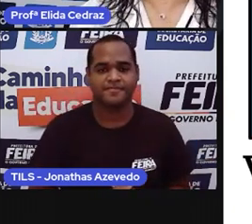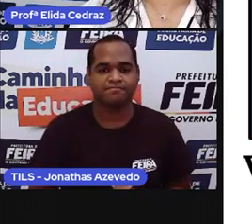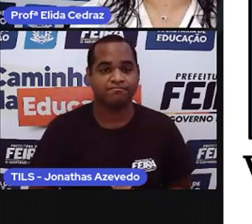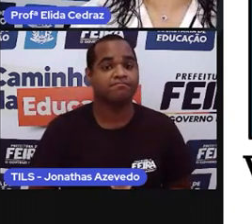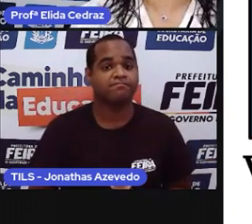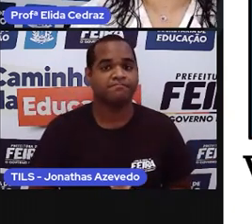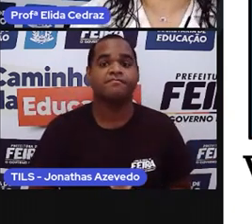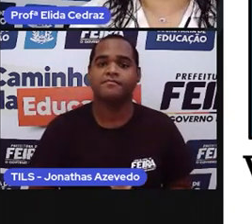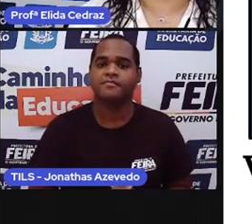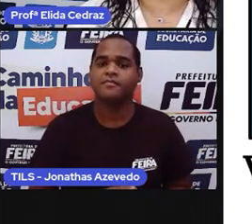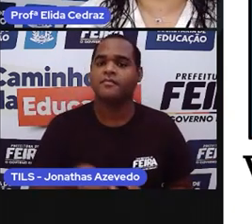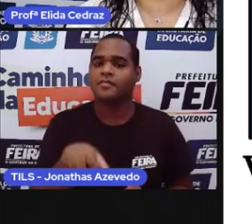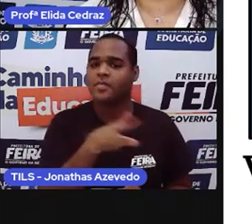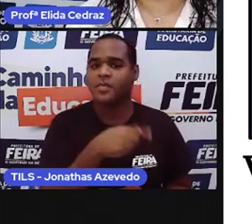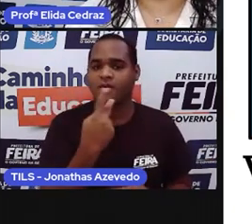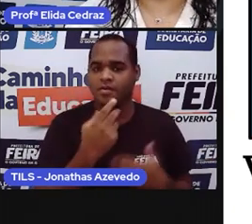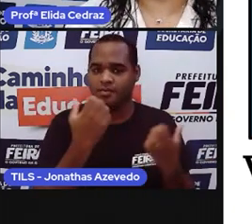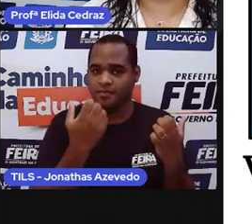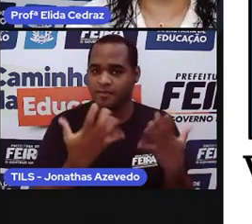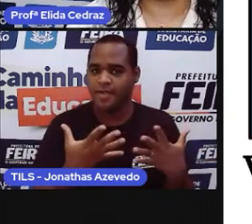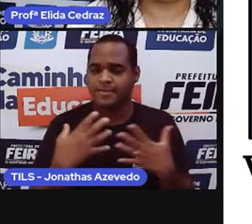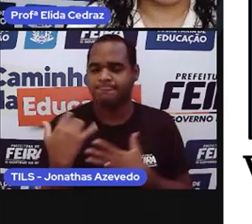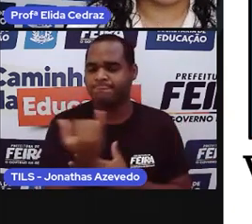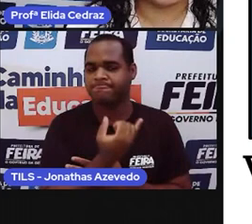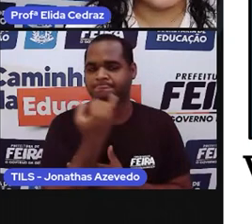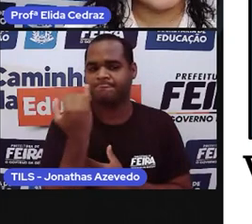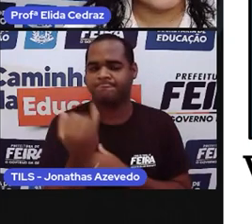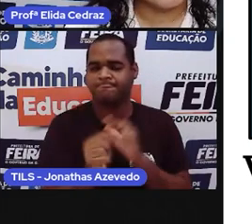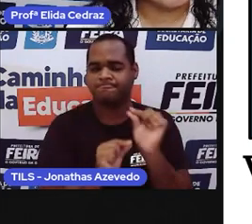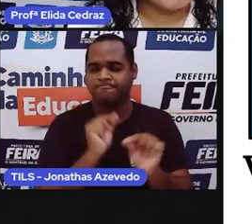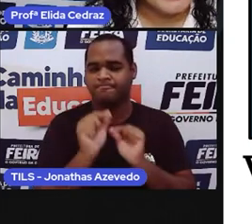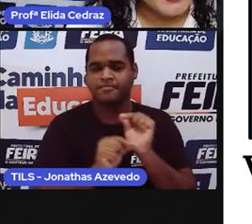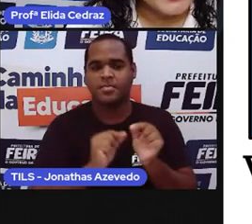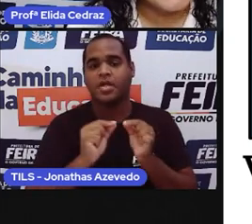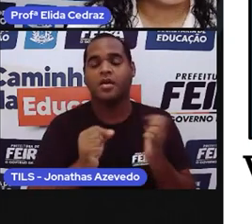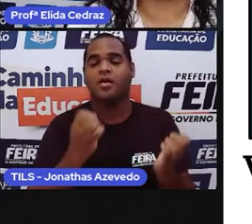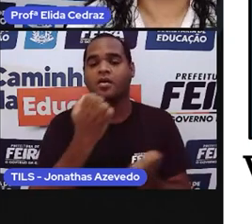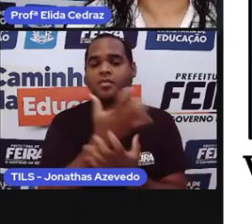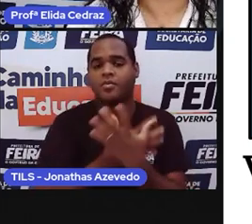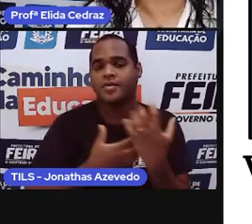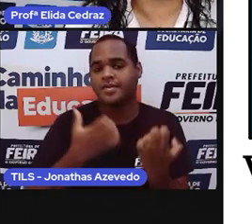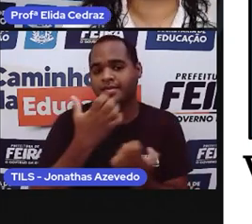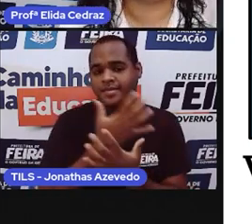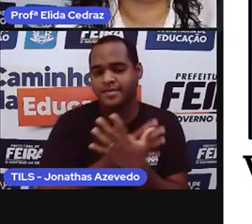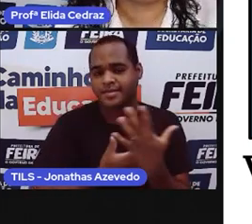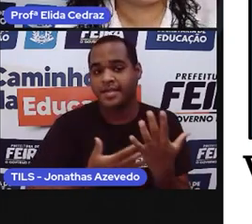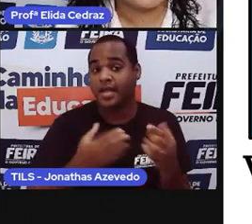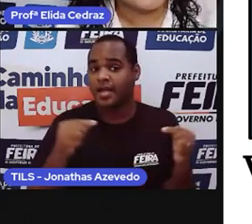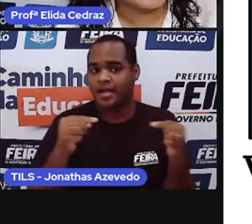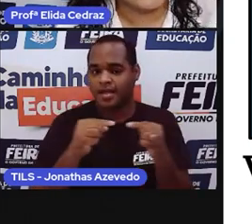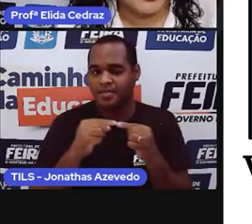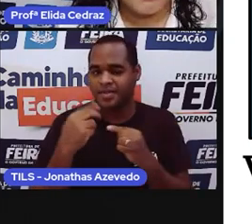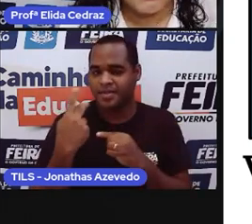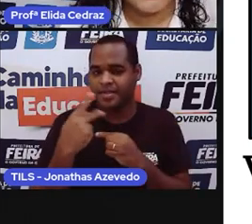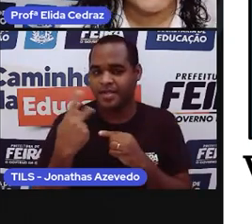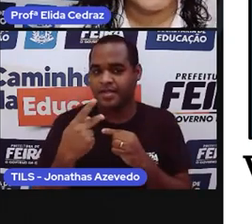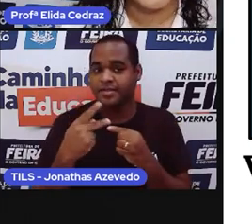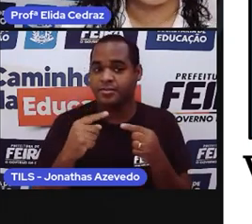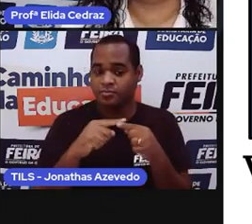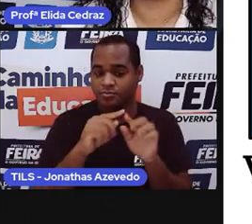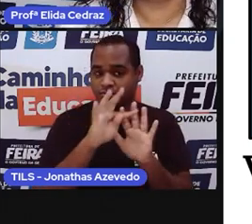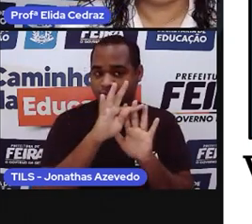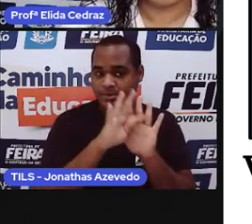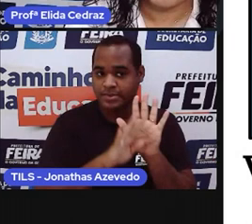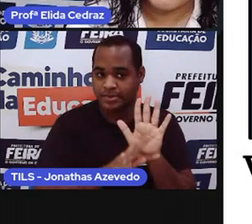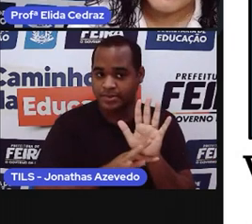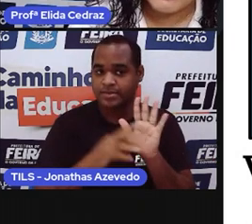E nós vamos estudar música com um pouquinho mais ligado ao texto da música.